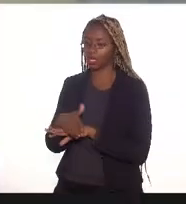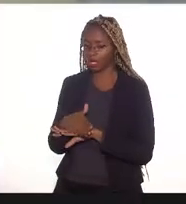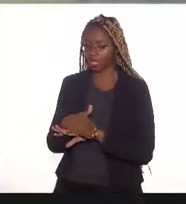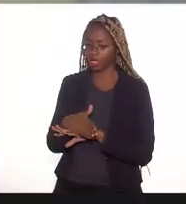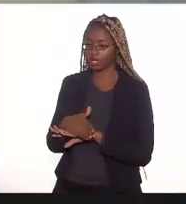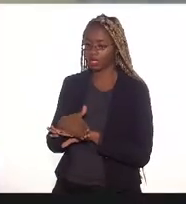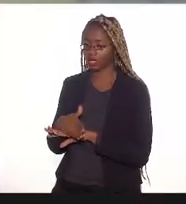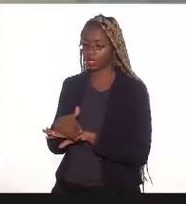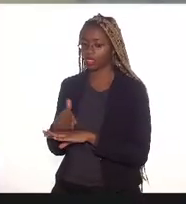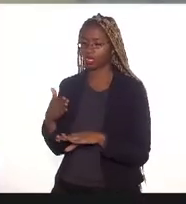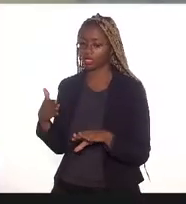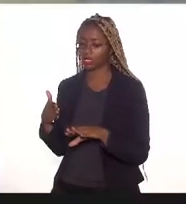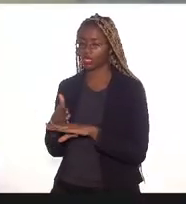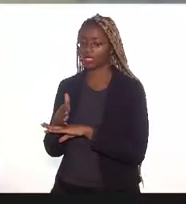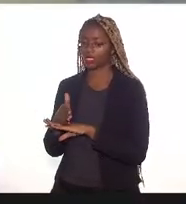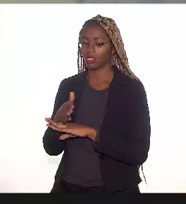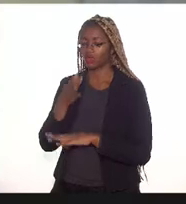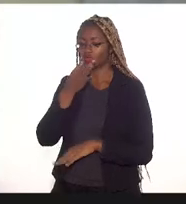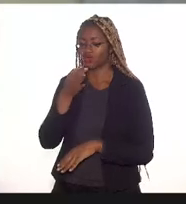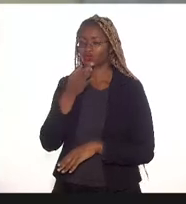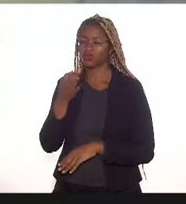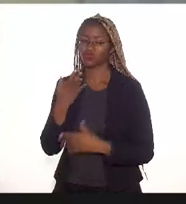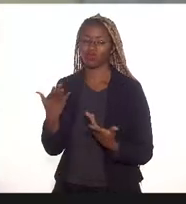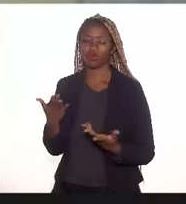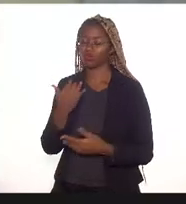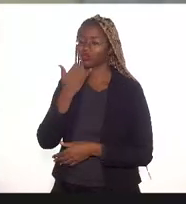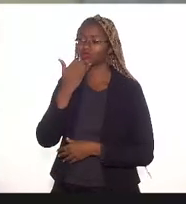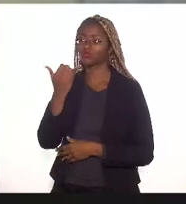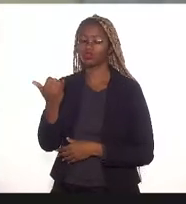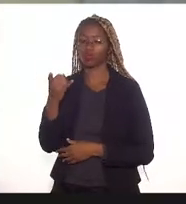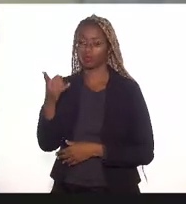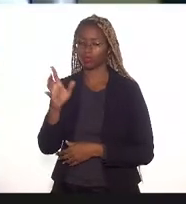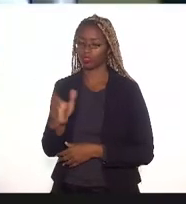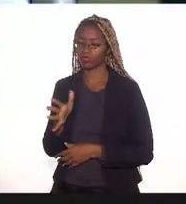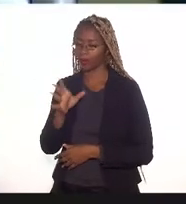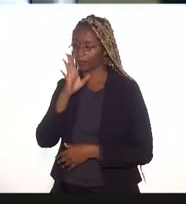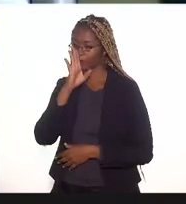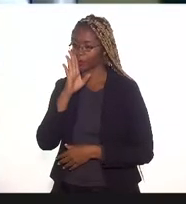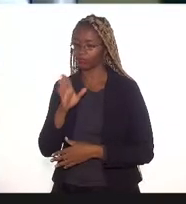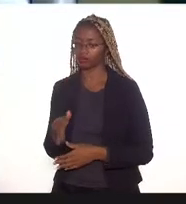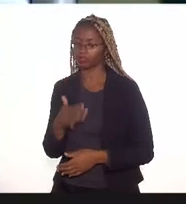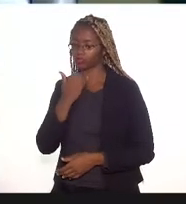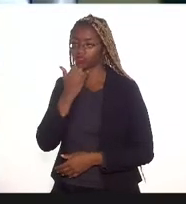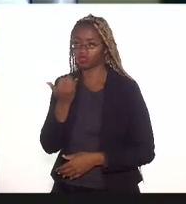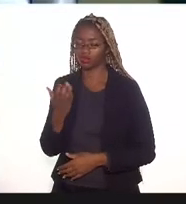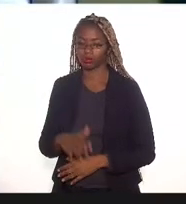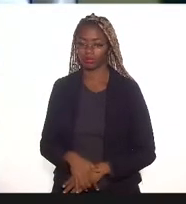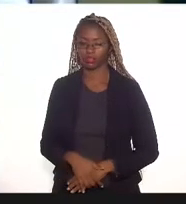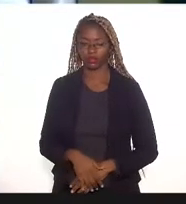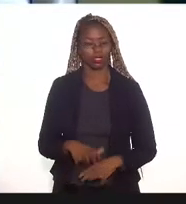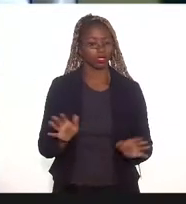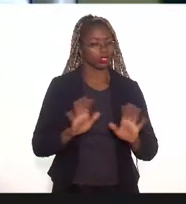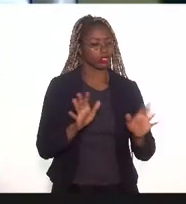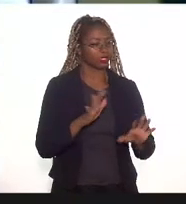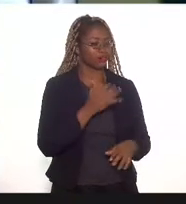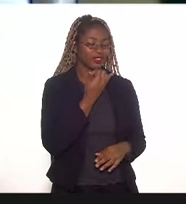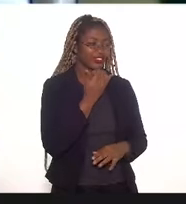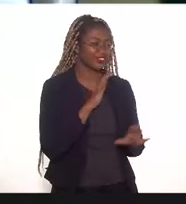e entram com o som aberto, desculpa, já fechou. Nada, desculpa a interrupção